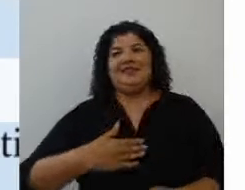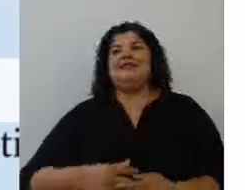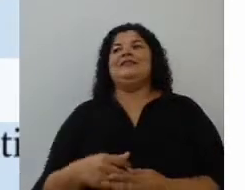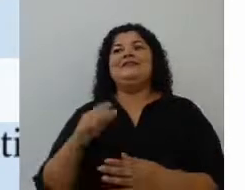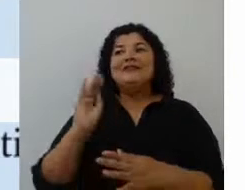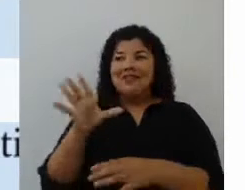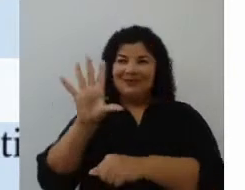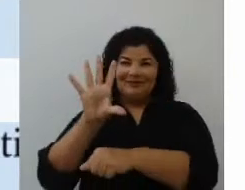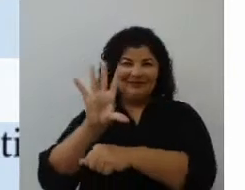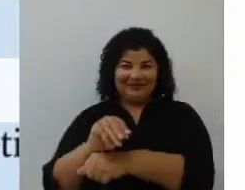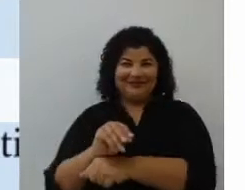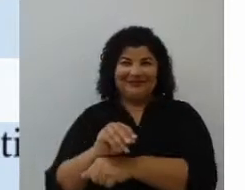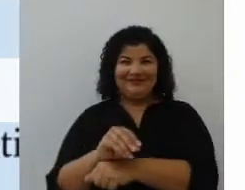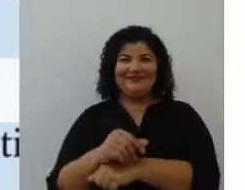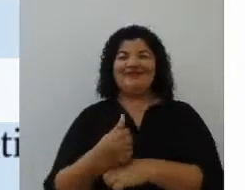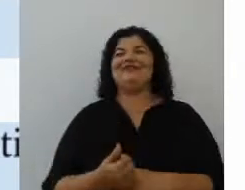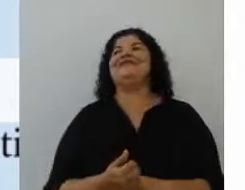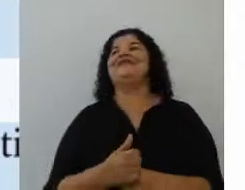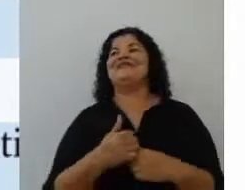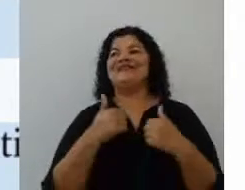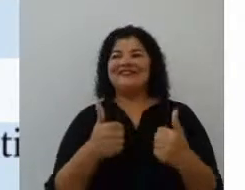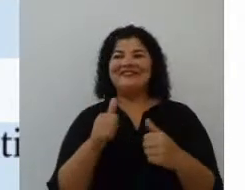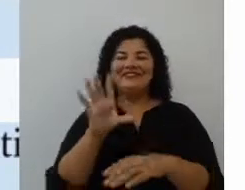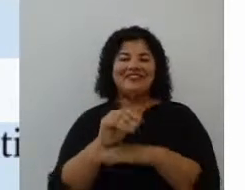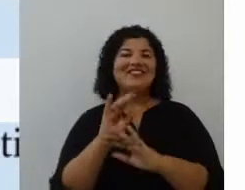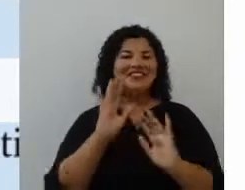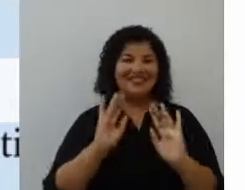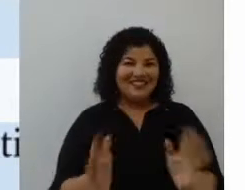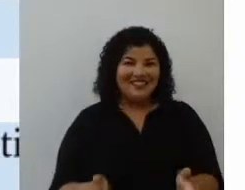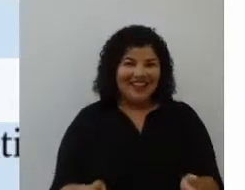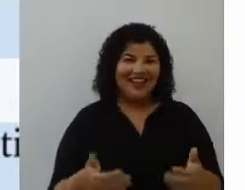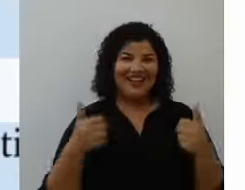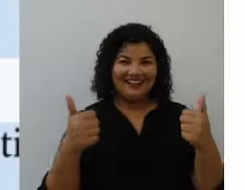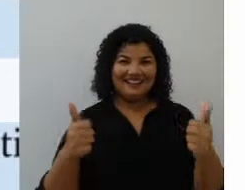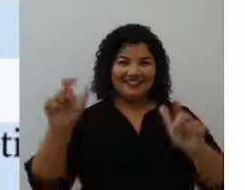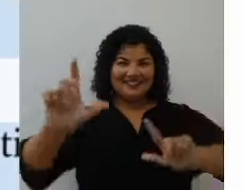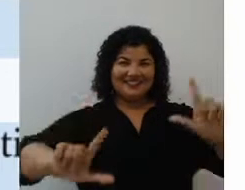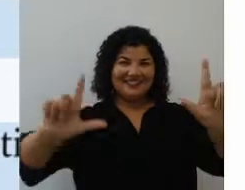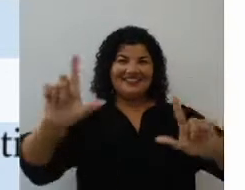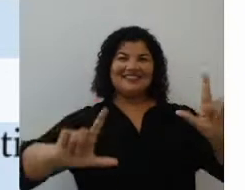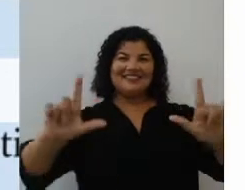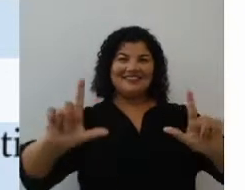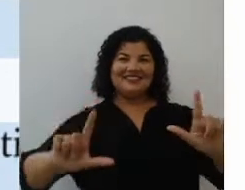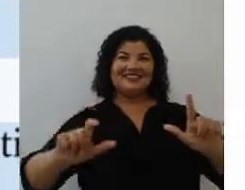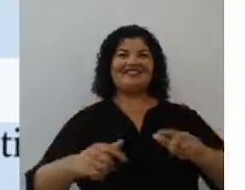Tirou o print? Tirou foto da televisão?